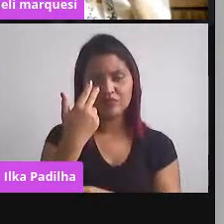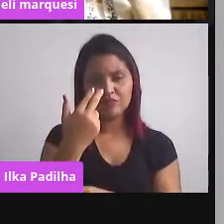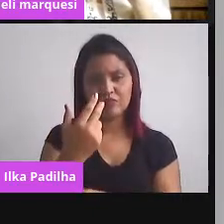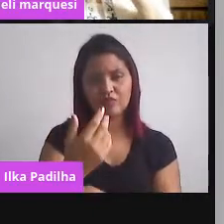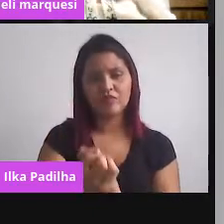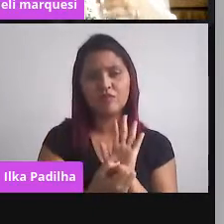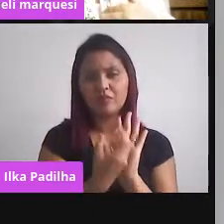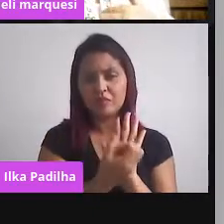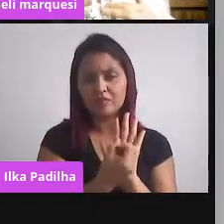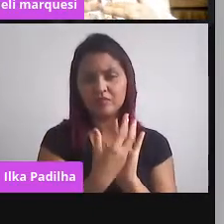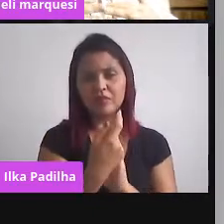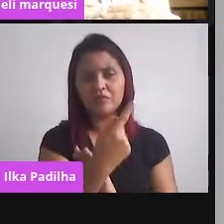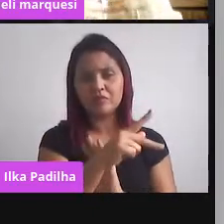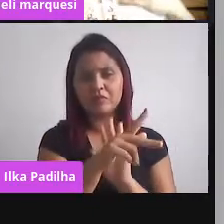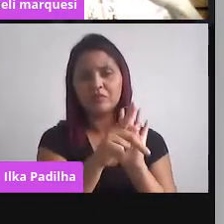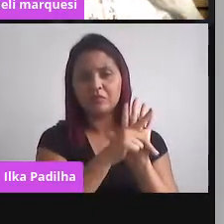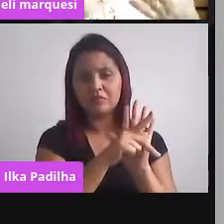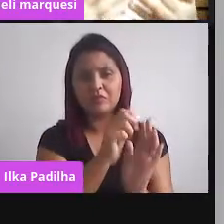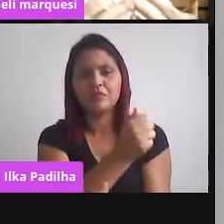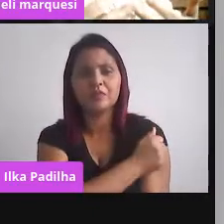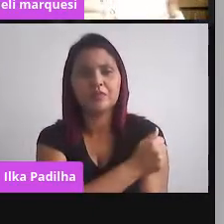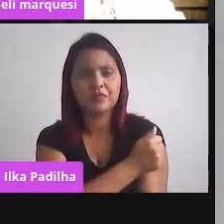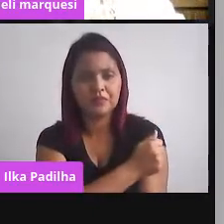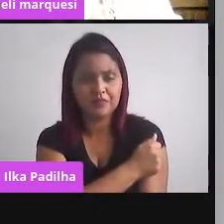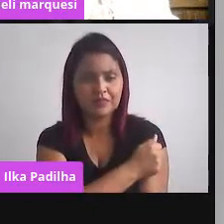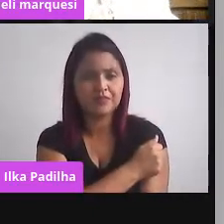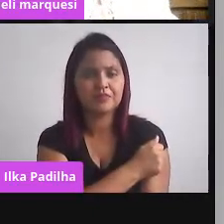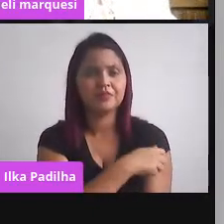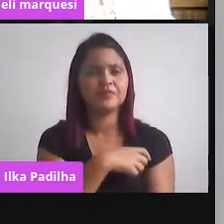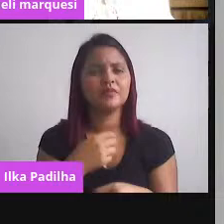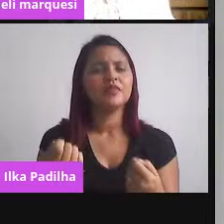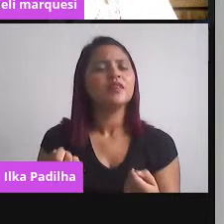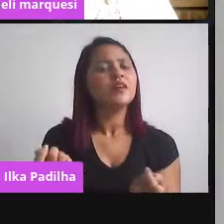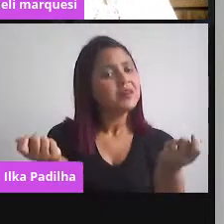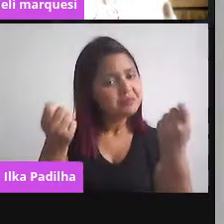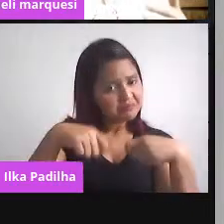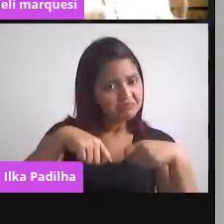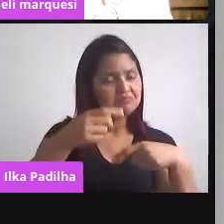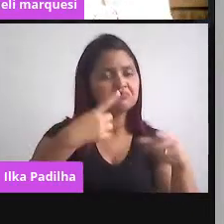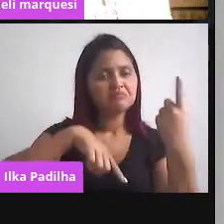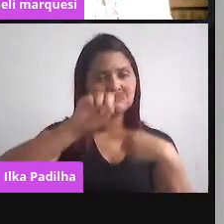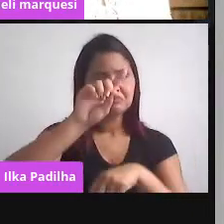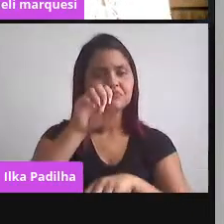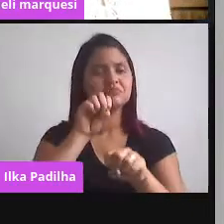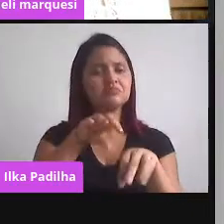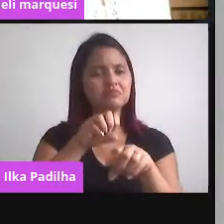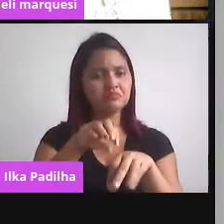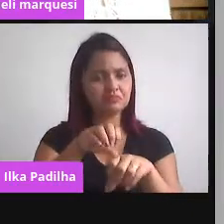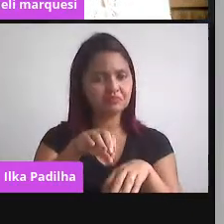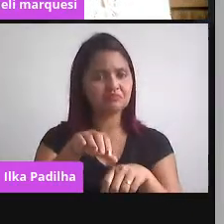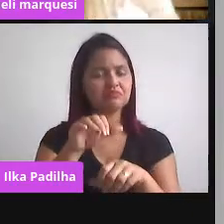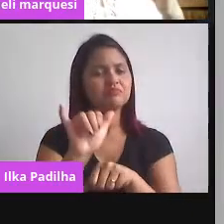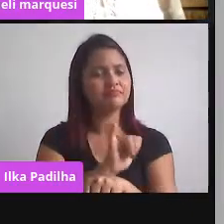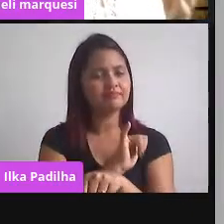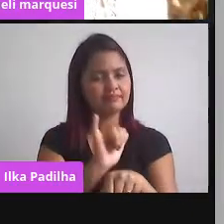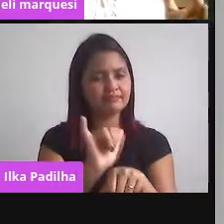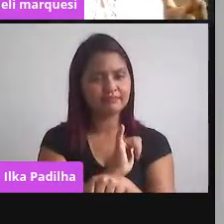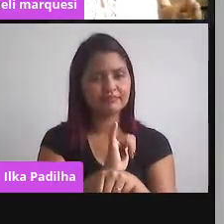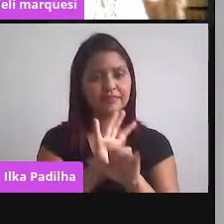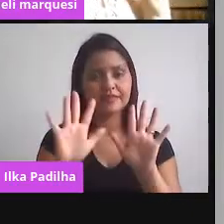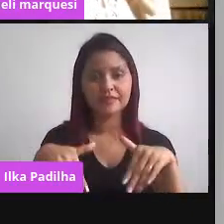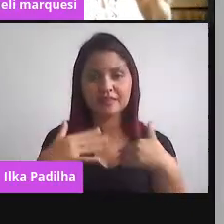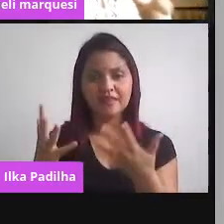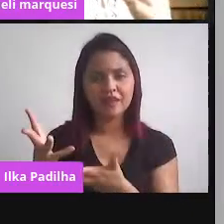muito a poder transformar em estratégias para o ensino. Então, trabalhar com diferentes narrativas,